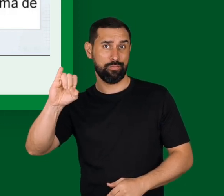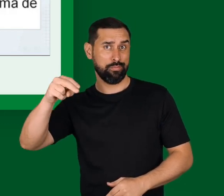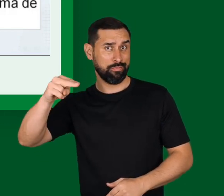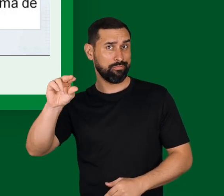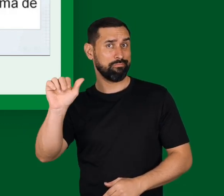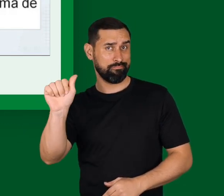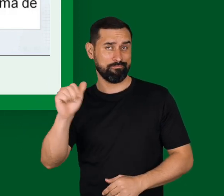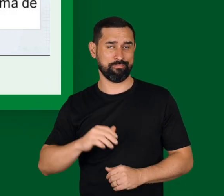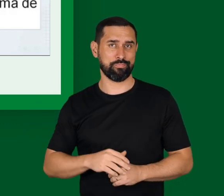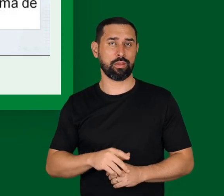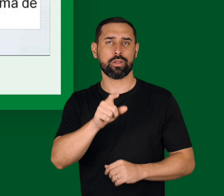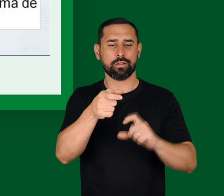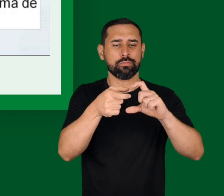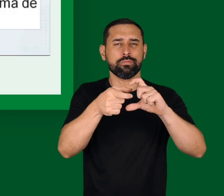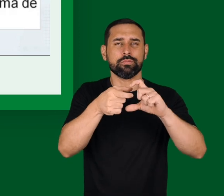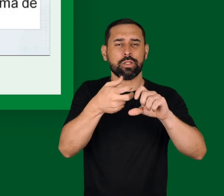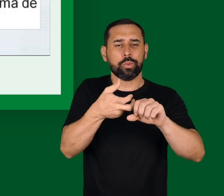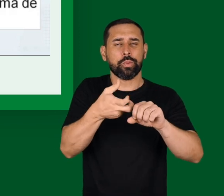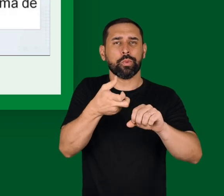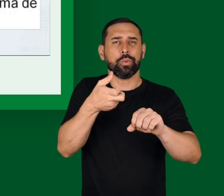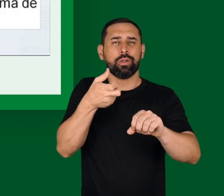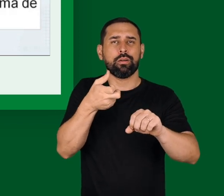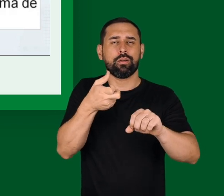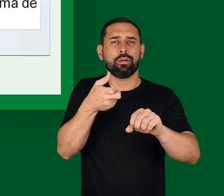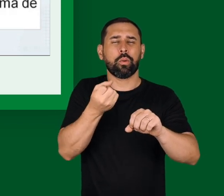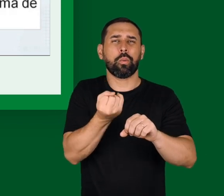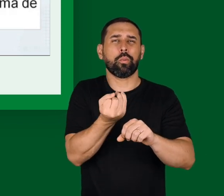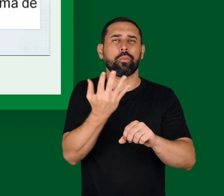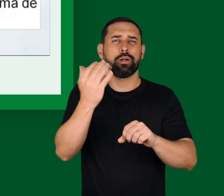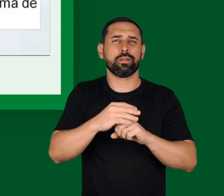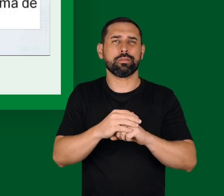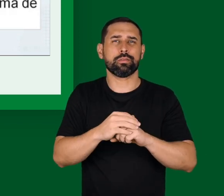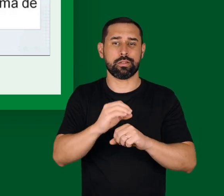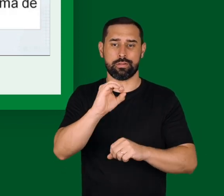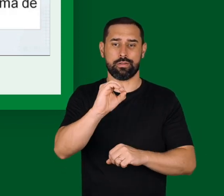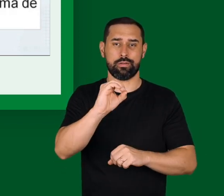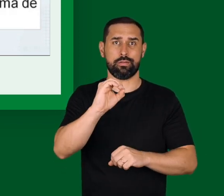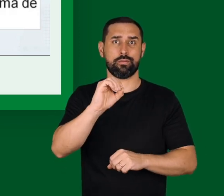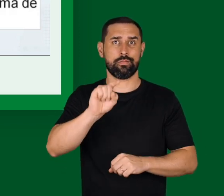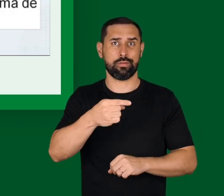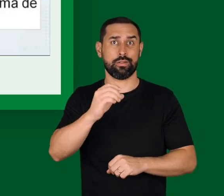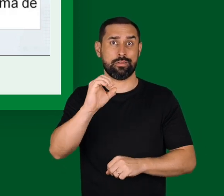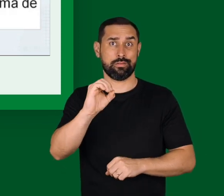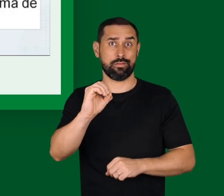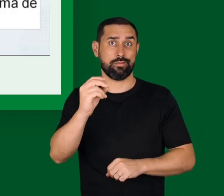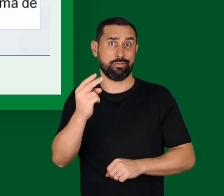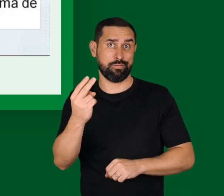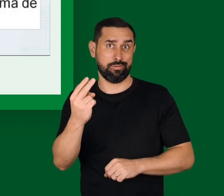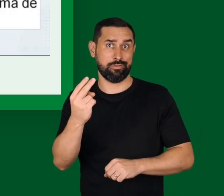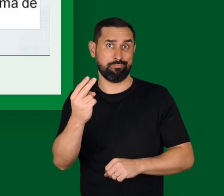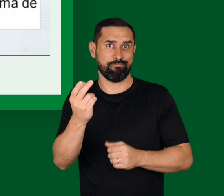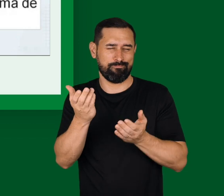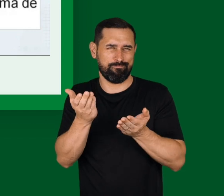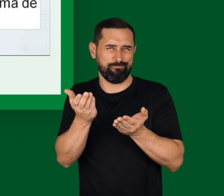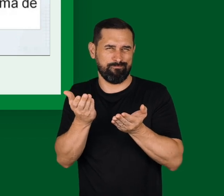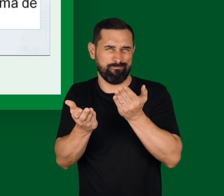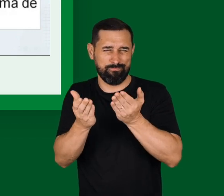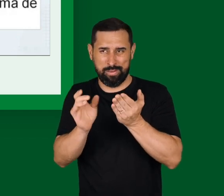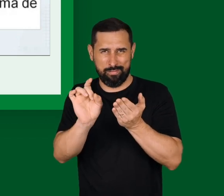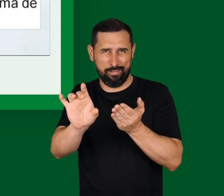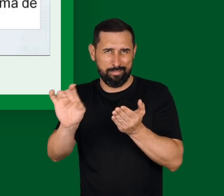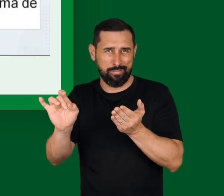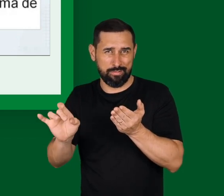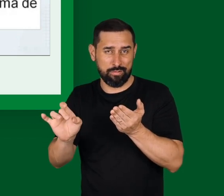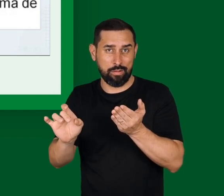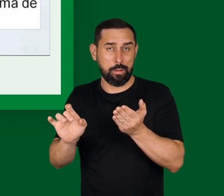A dose, né, a preconizada é 0,02 miligramas por quilo, que é a dose mínima, deixando